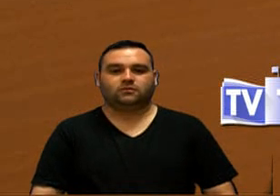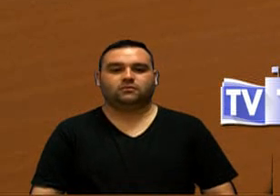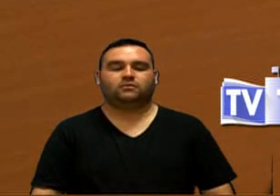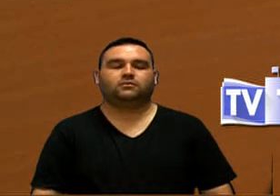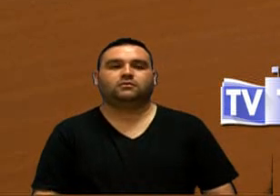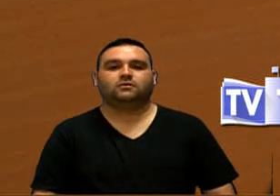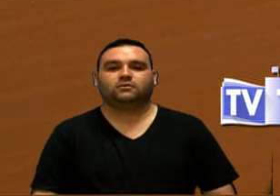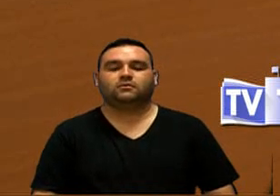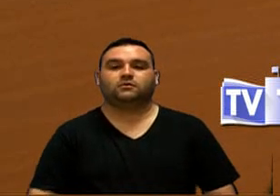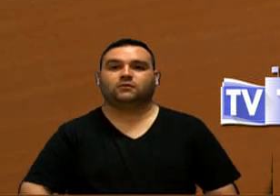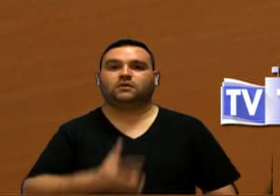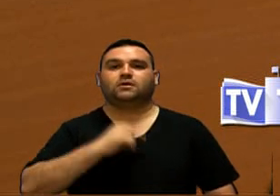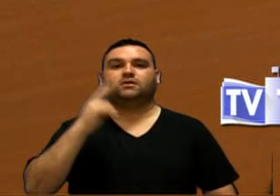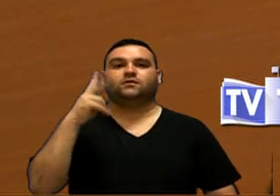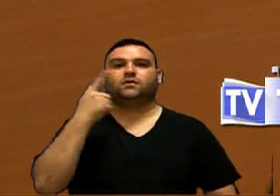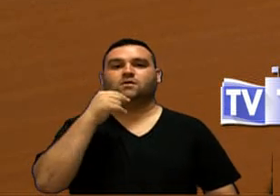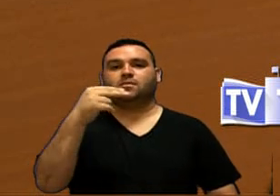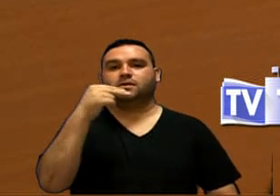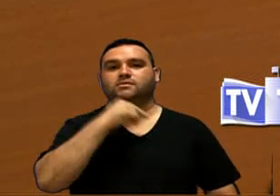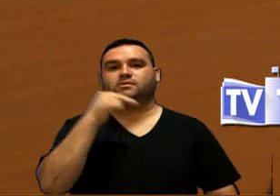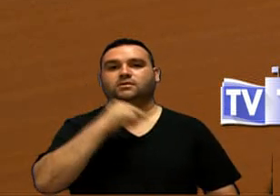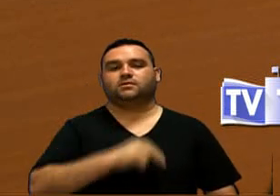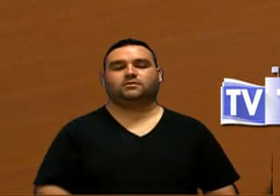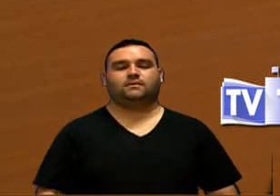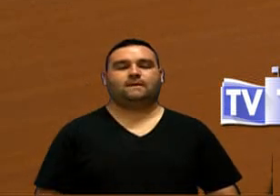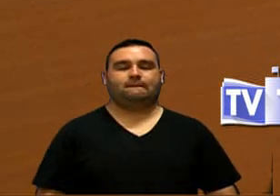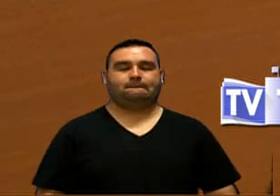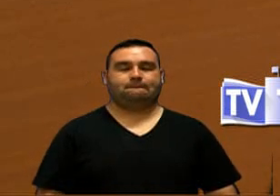O voto, vereador Anselmo Neto.